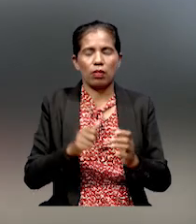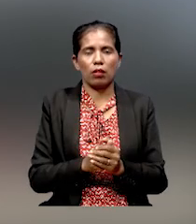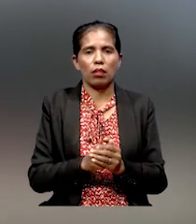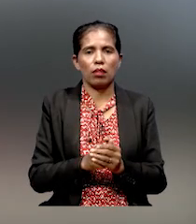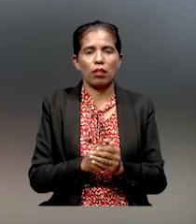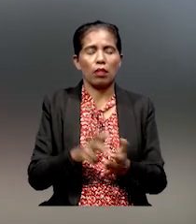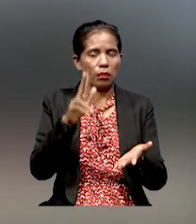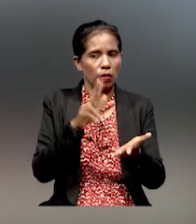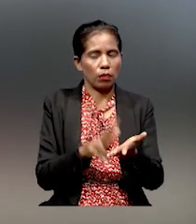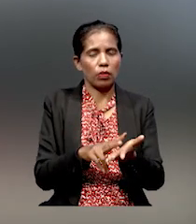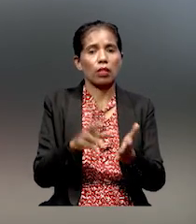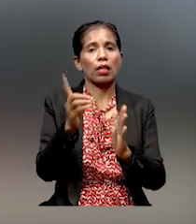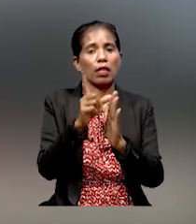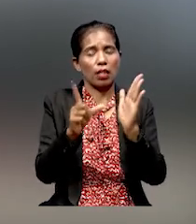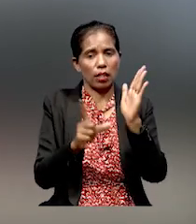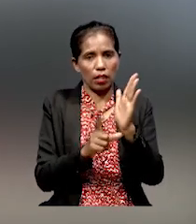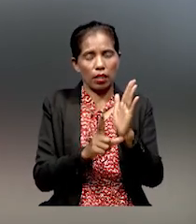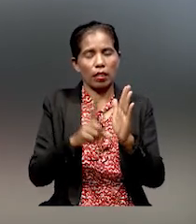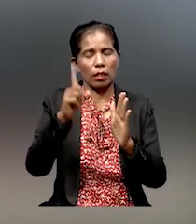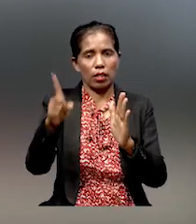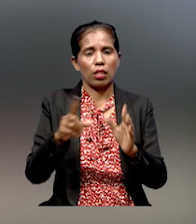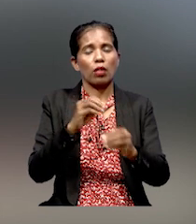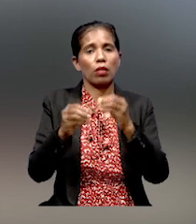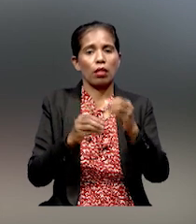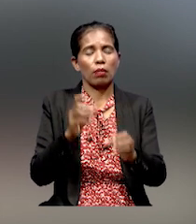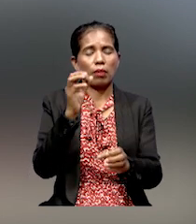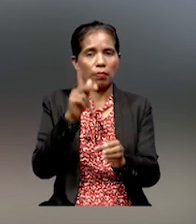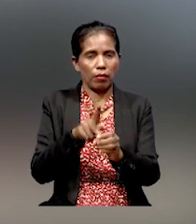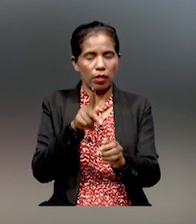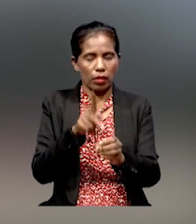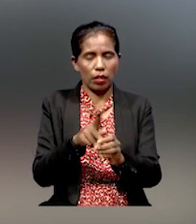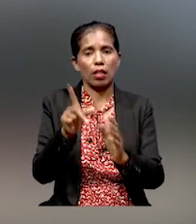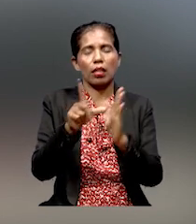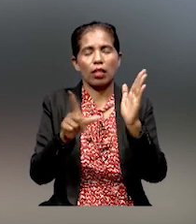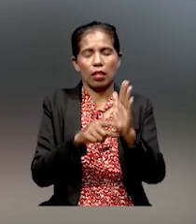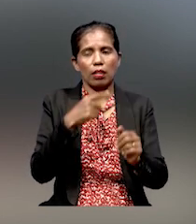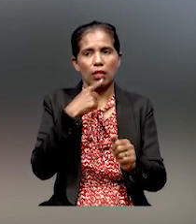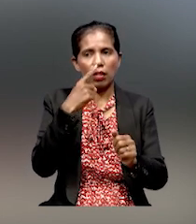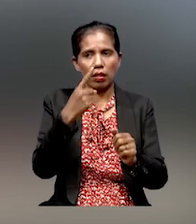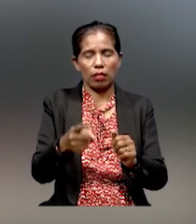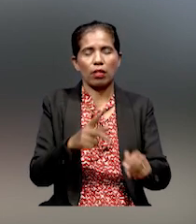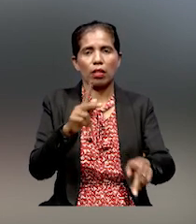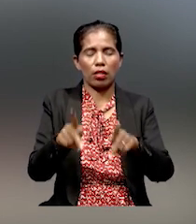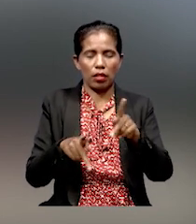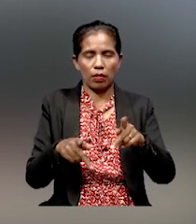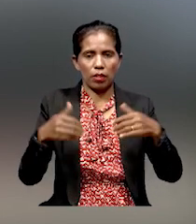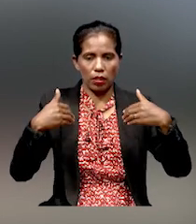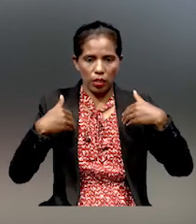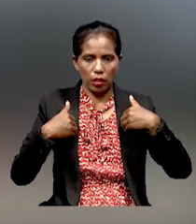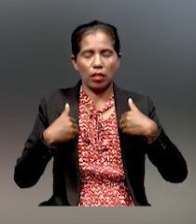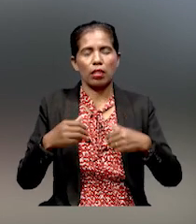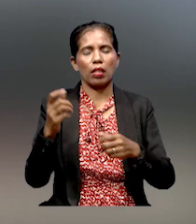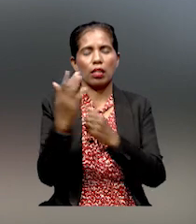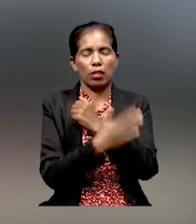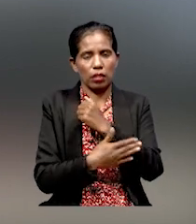Luolo promulga ona decreto-lei subsídio combustível. Decreto-lei ne hateten, situação acontece e a